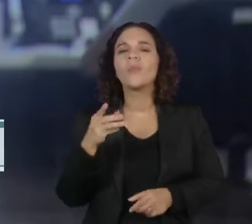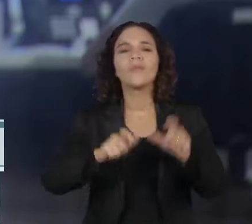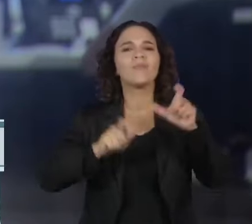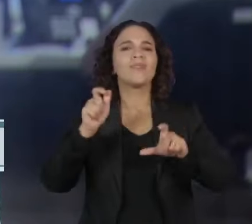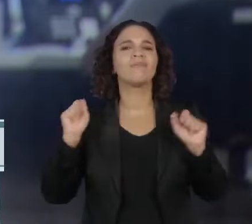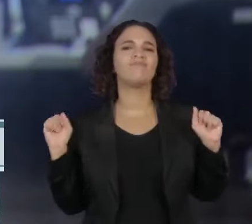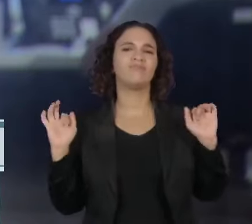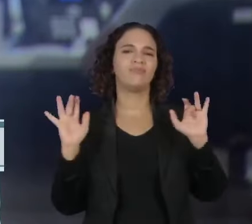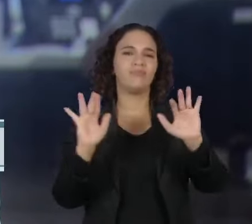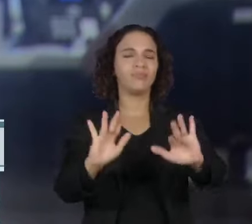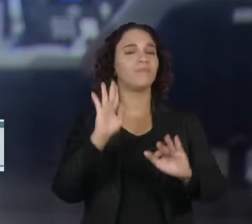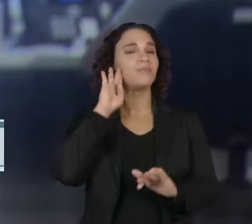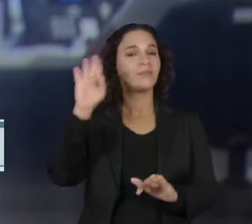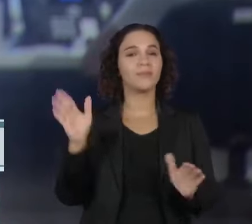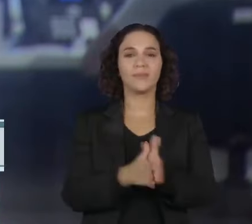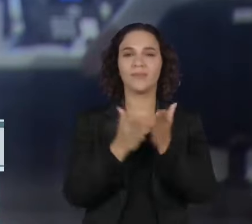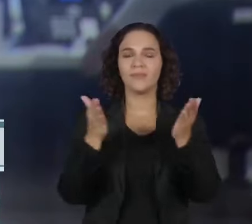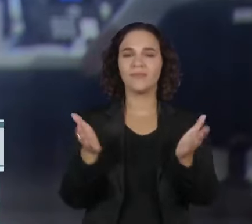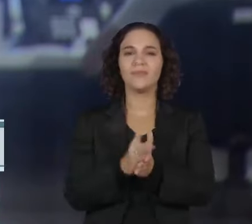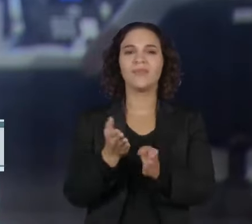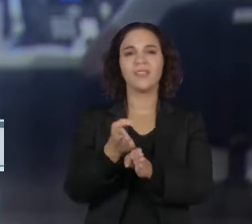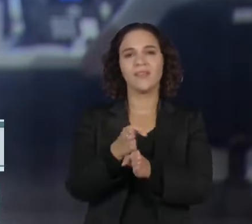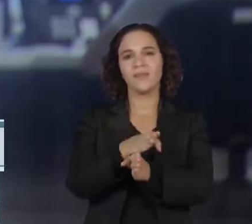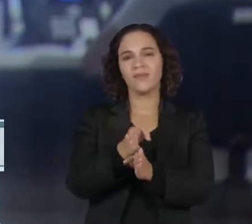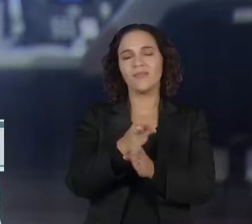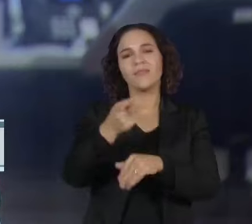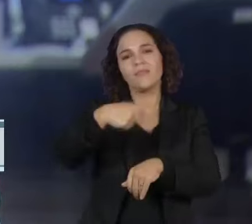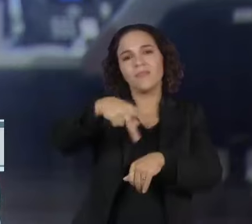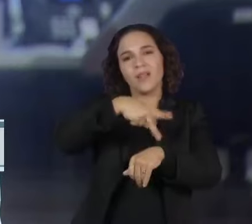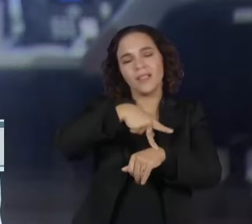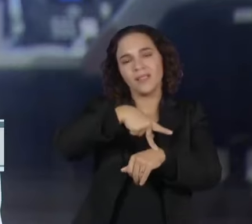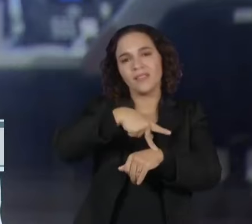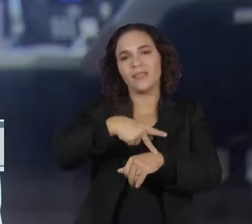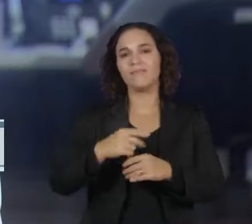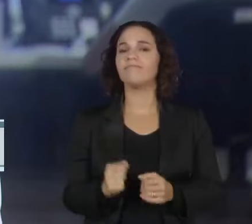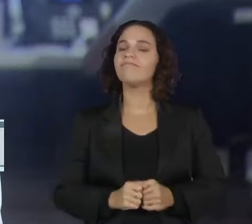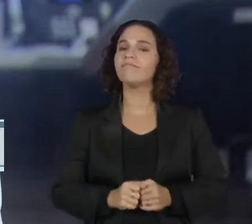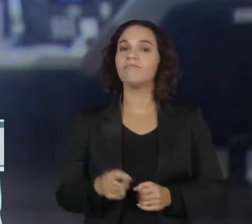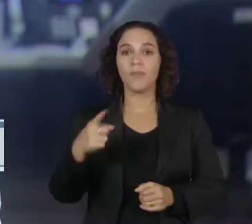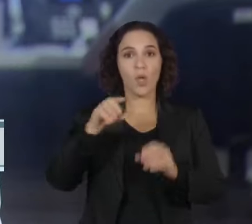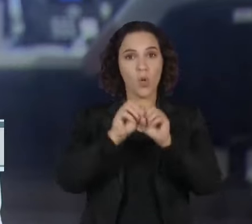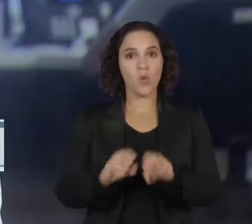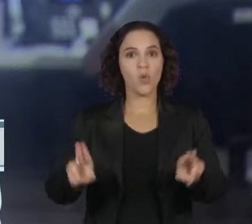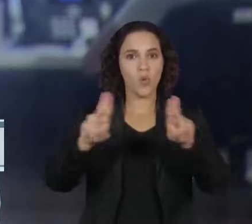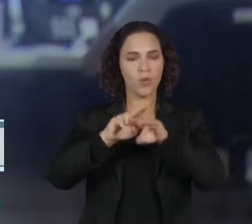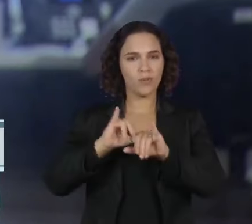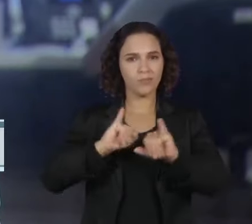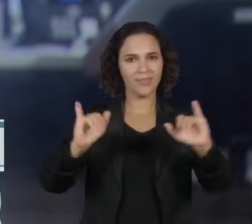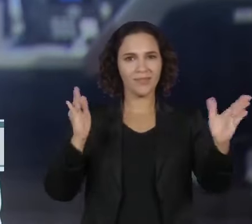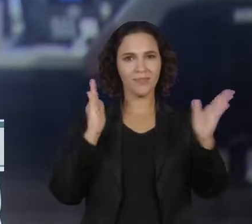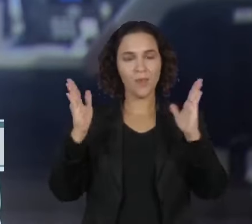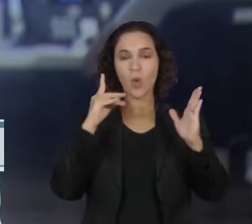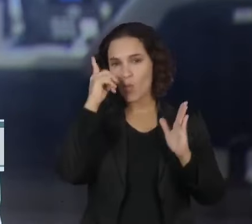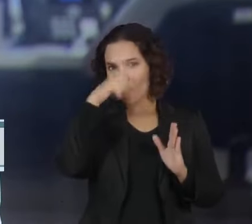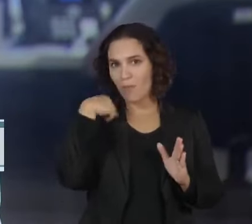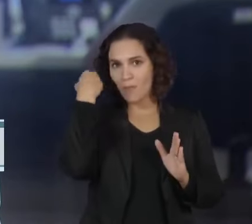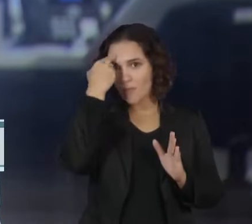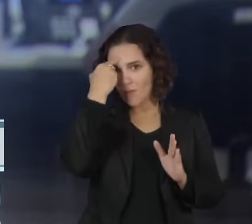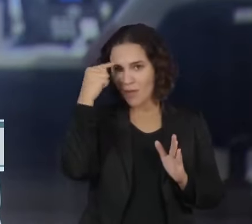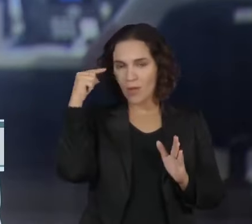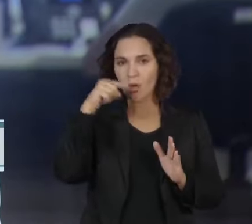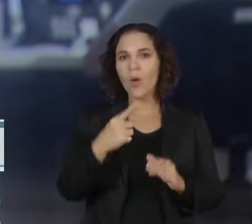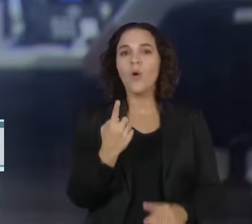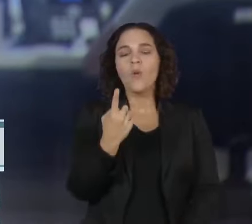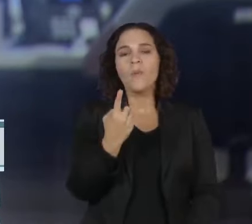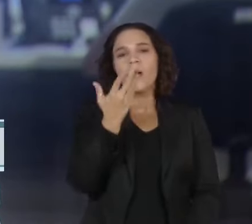maioria os mais pobres cruzou a fronteira com países vizinhos segundo a ONU no intervalo de 1 hora pelo menos